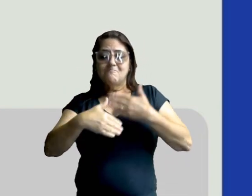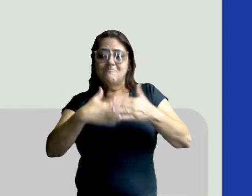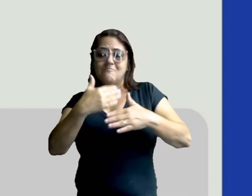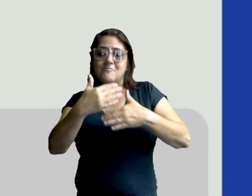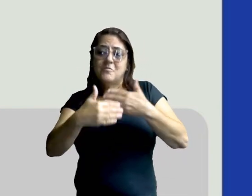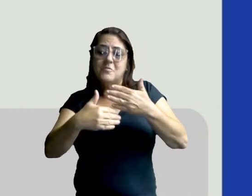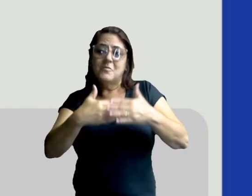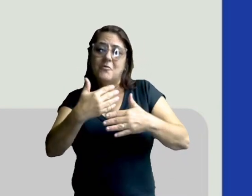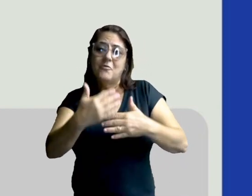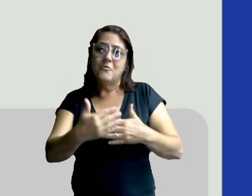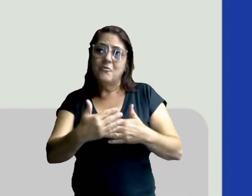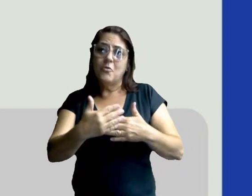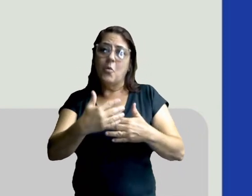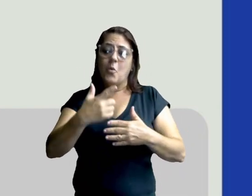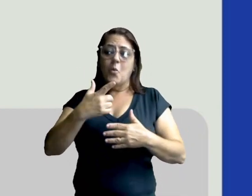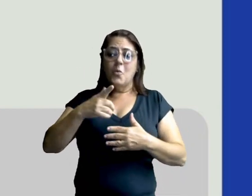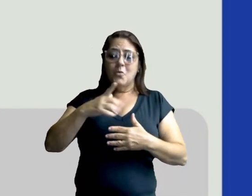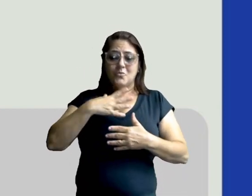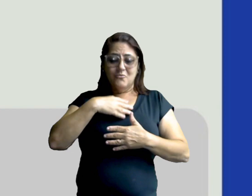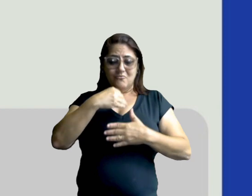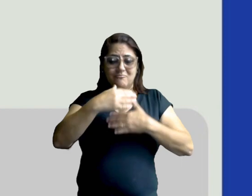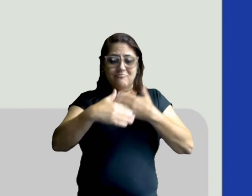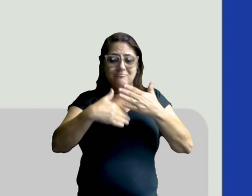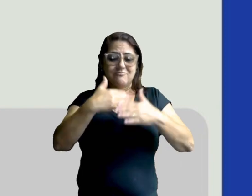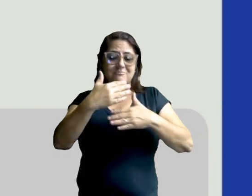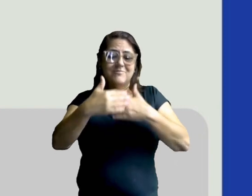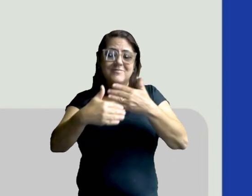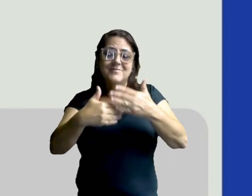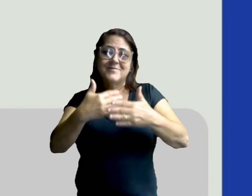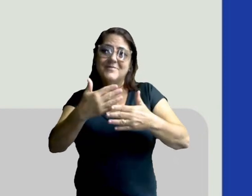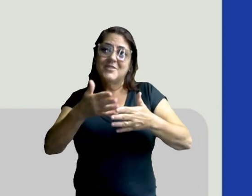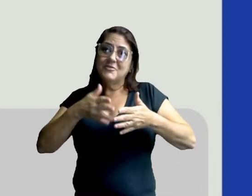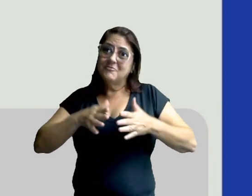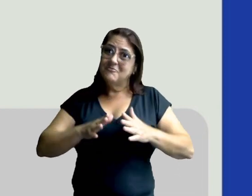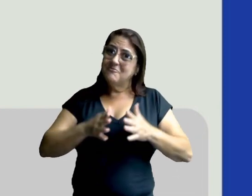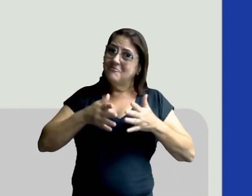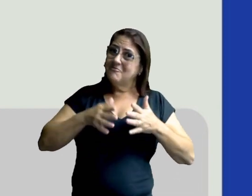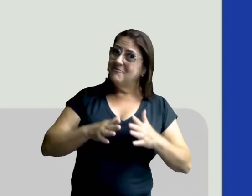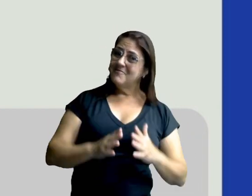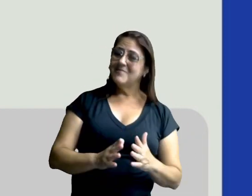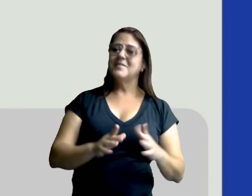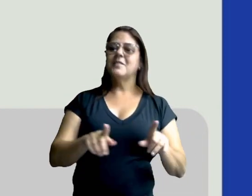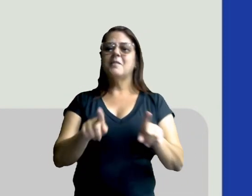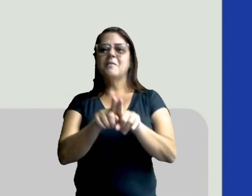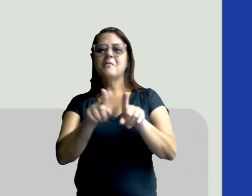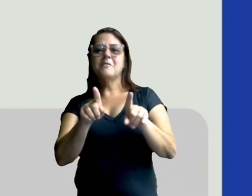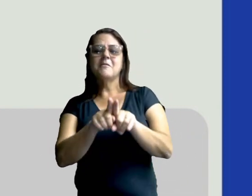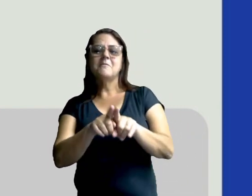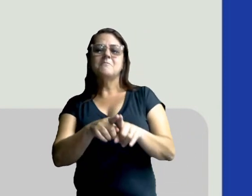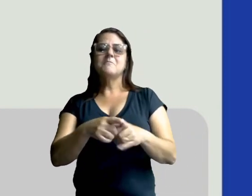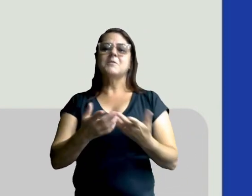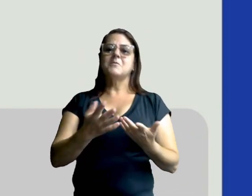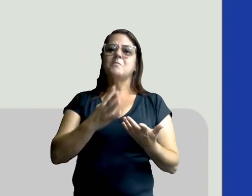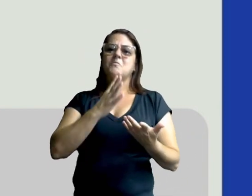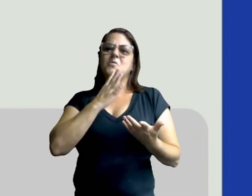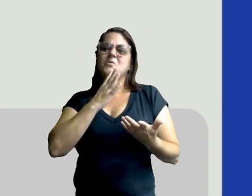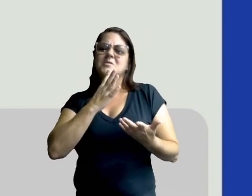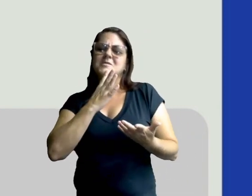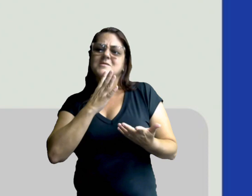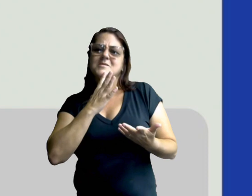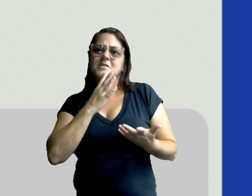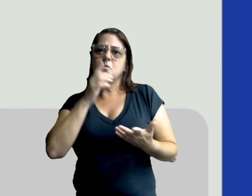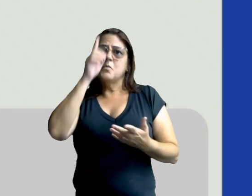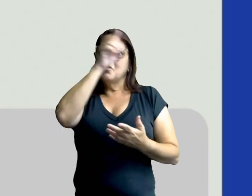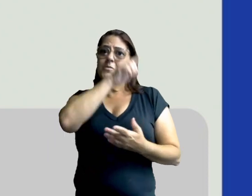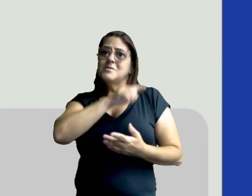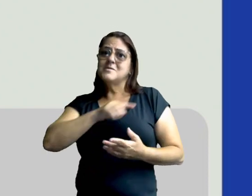ou seja, gerar outros seres semelhantes a eles, né? A gente viu também um pouquinho sobre a questão do ciclo